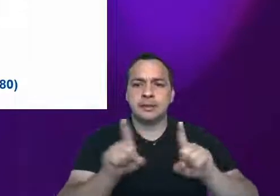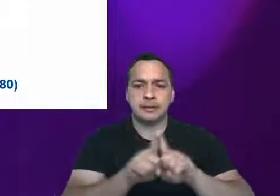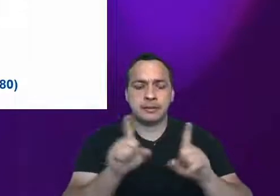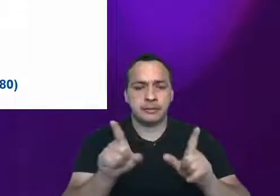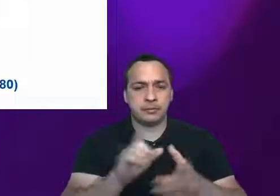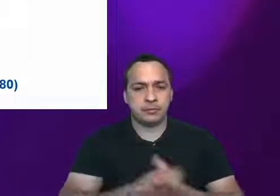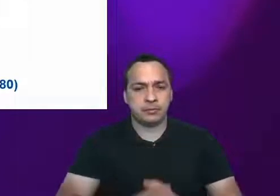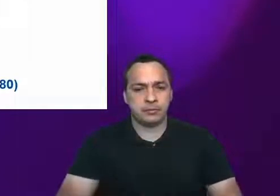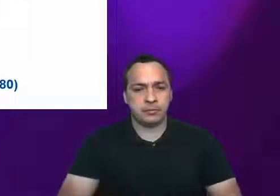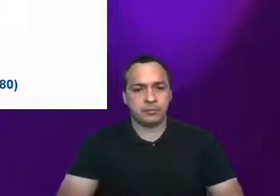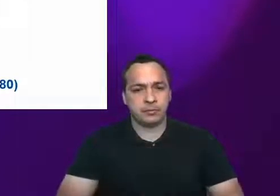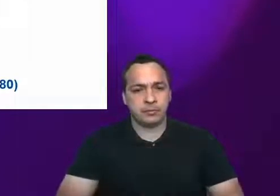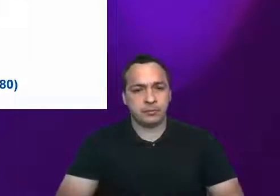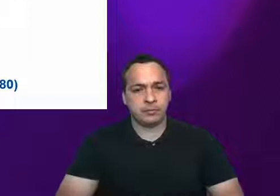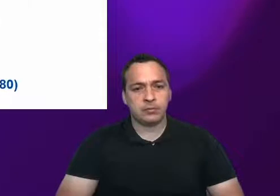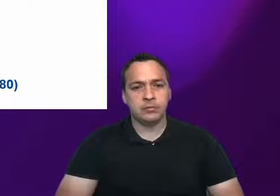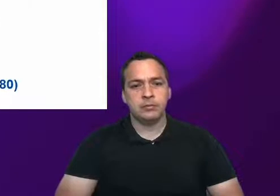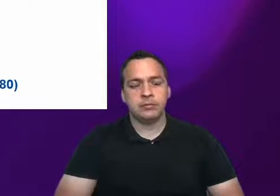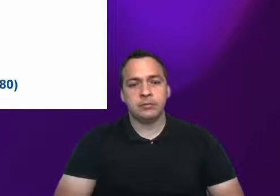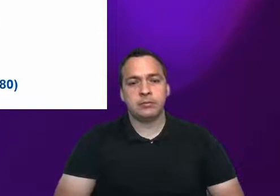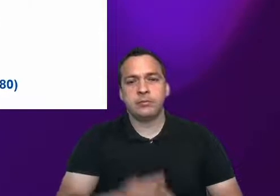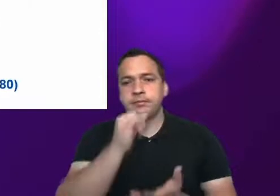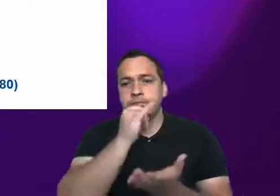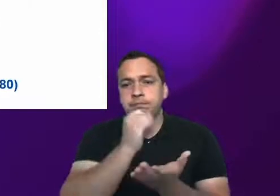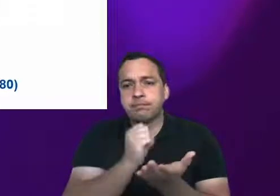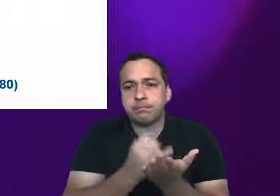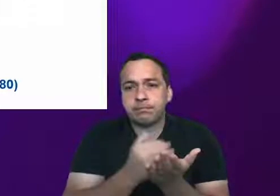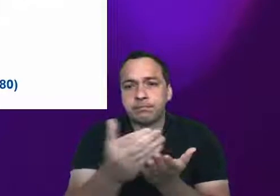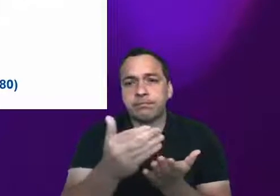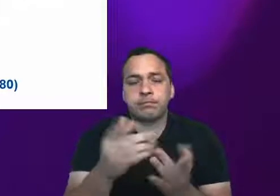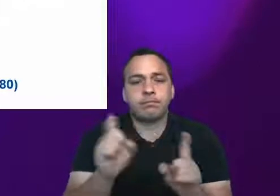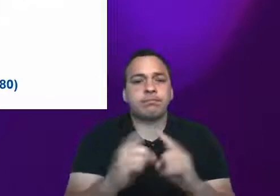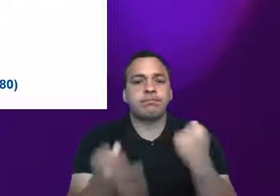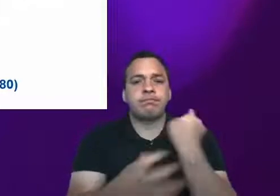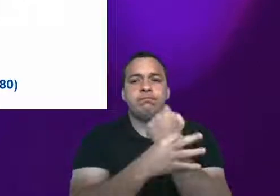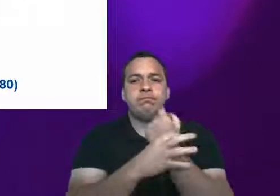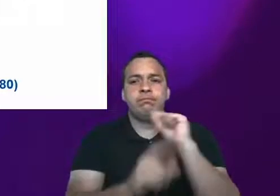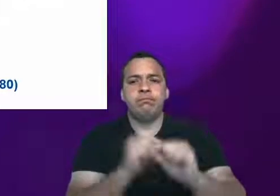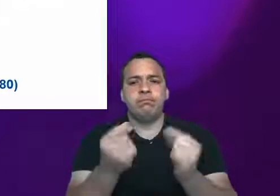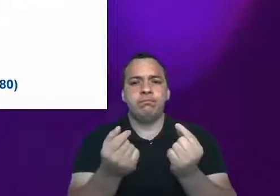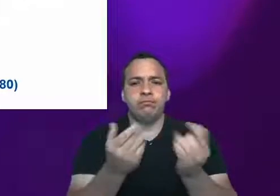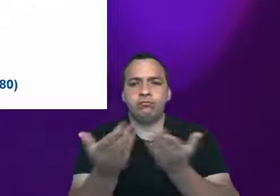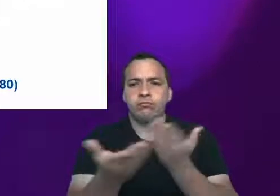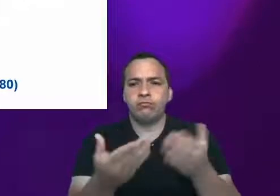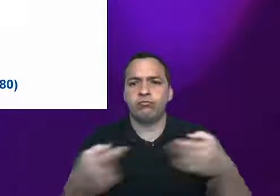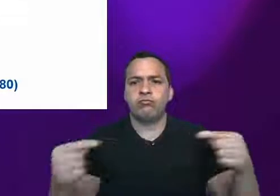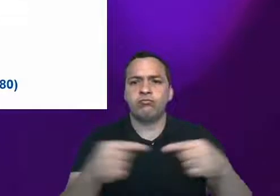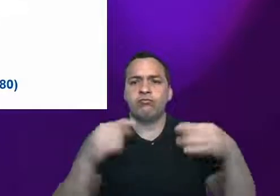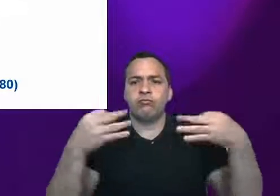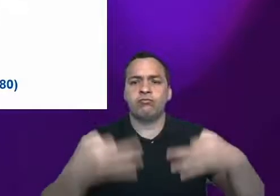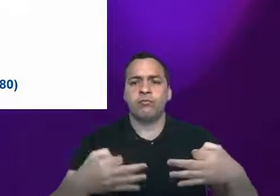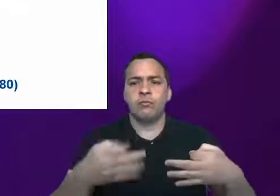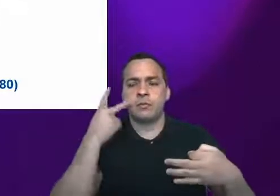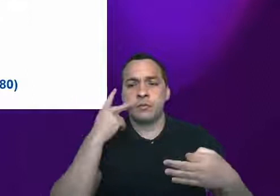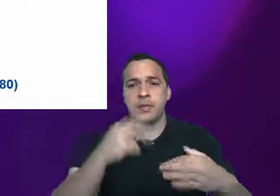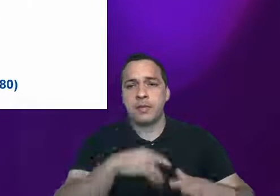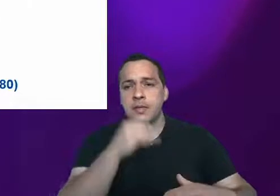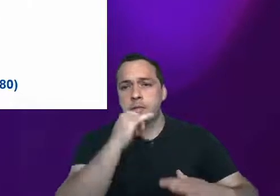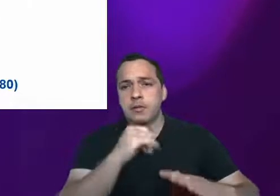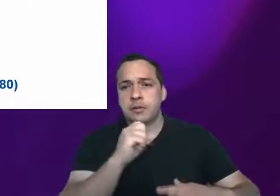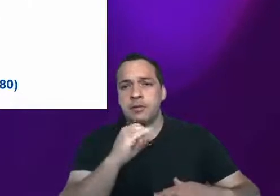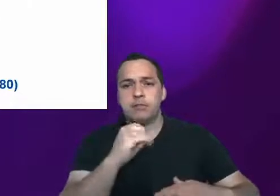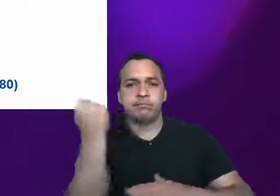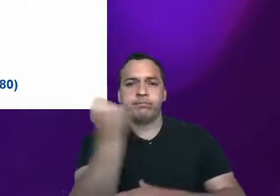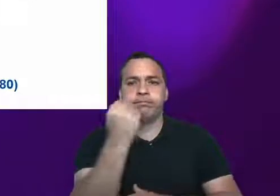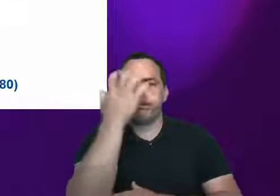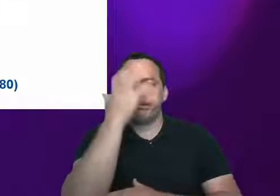se encaixam no estágio inicial devem garantir, então, a terapia correspondente a um estágio mais avançado. Então,